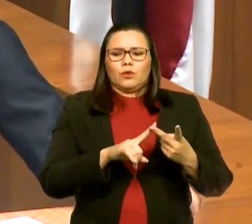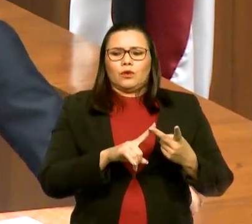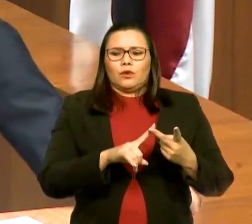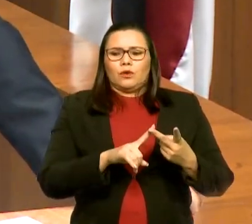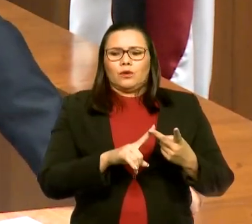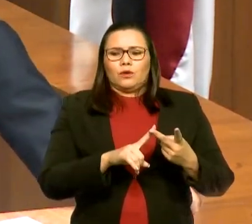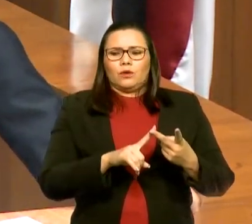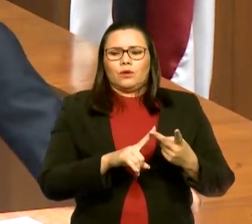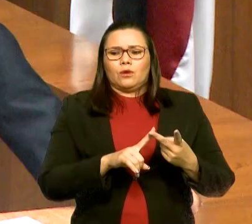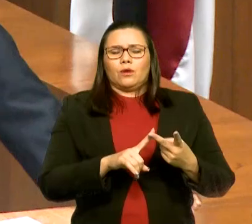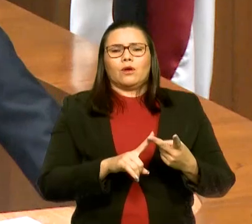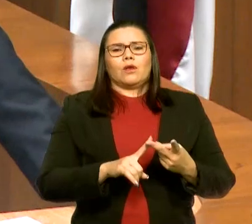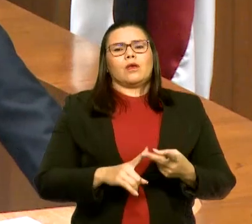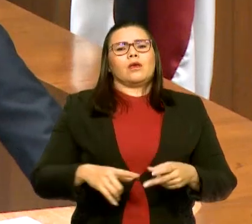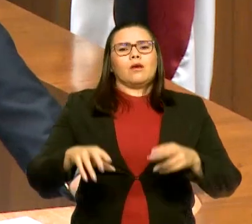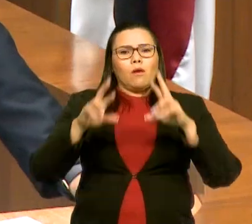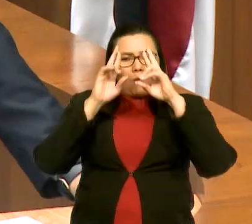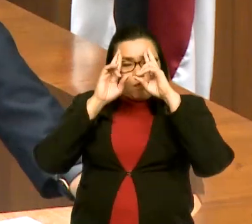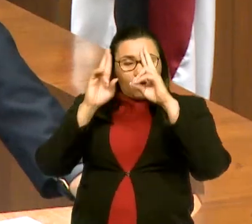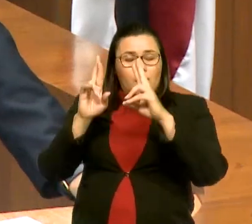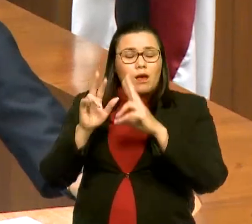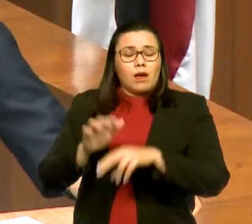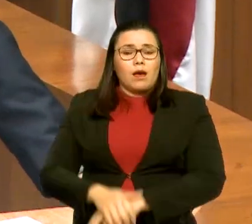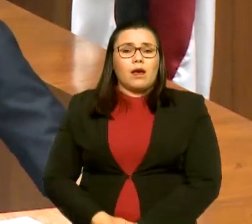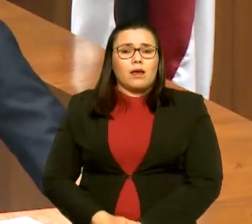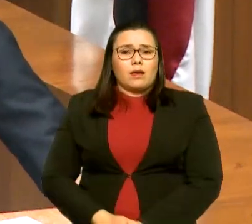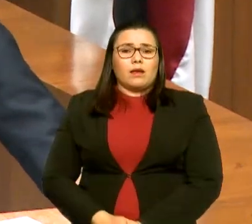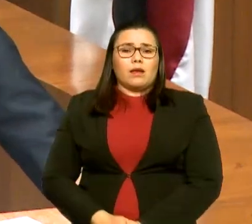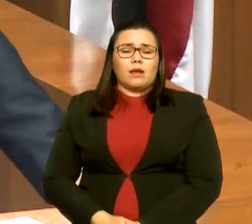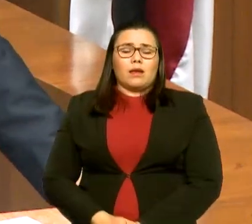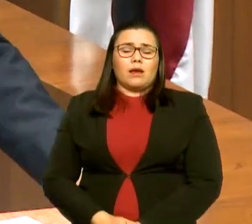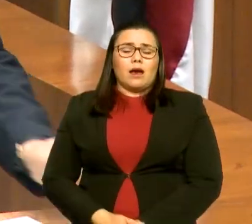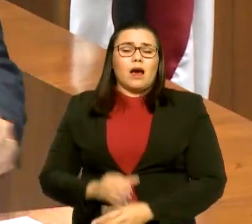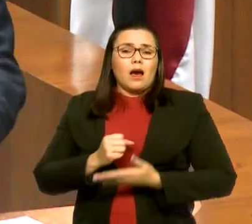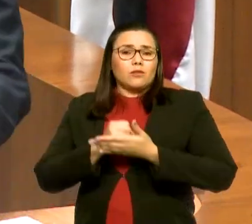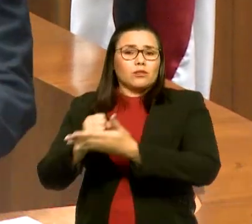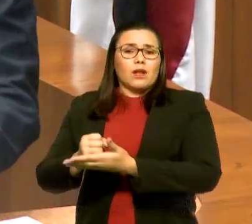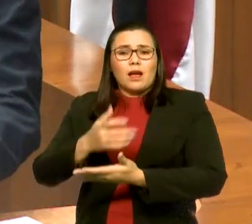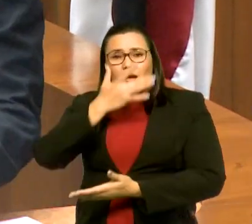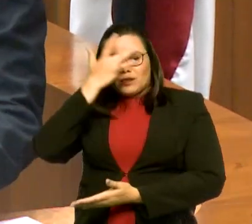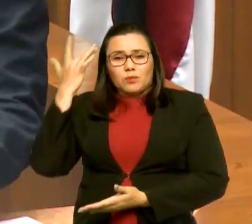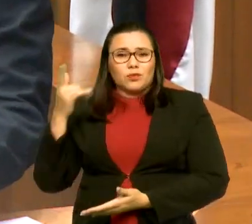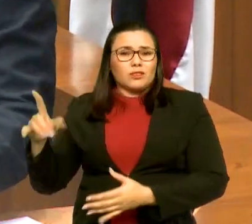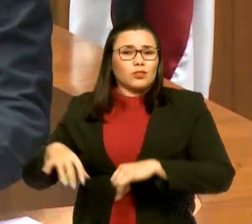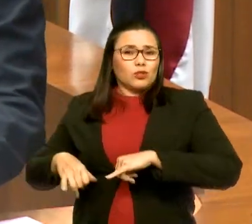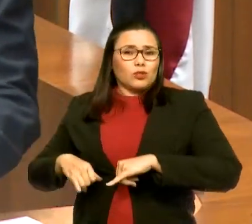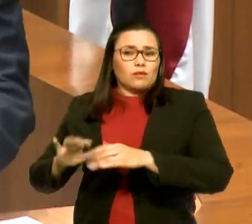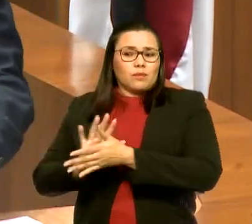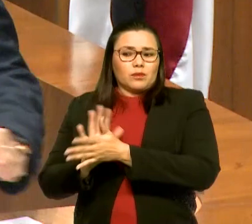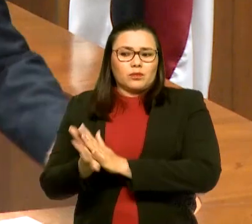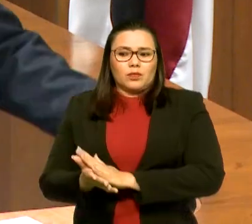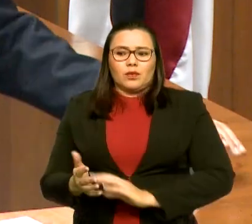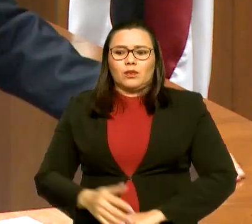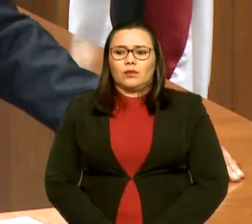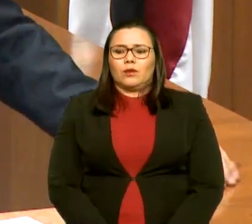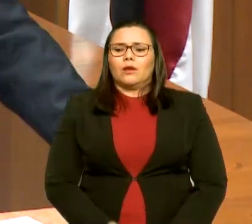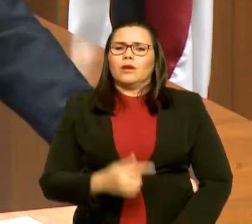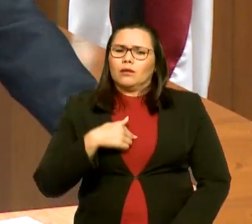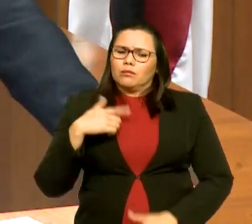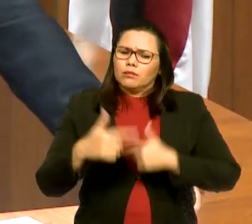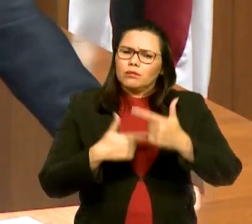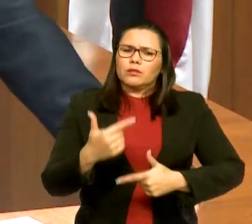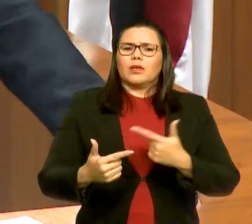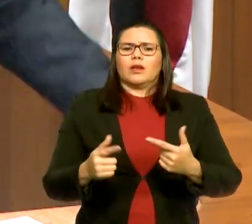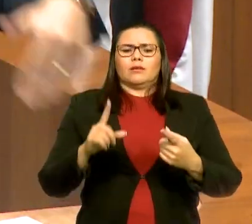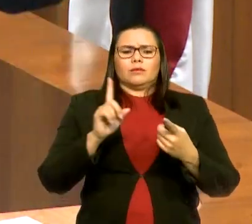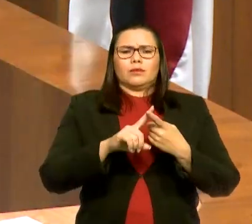com honrar a vontade dos mais de 80 mil votos, de modo que nosso eixo prioritário do mandato será a saúde, sim, será a educação, sim, será a